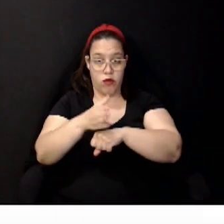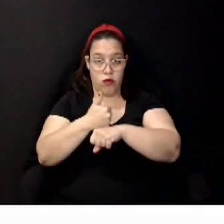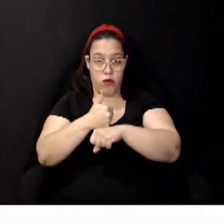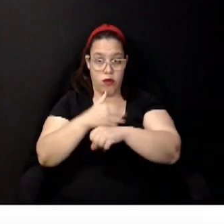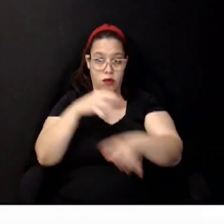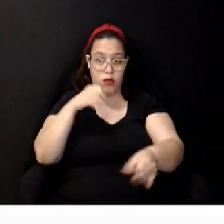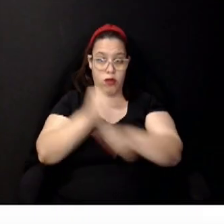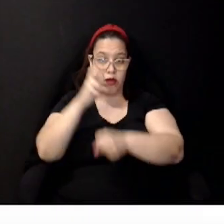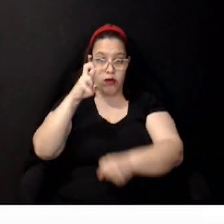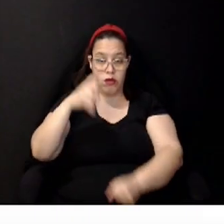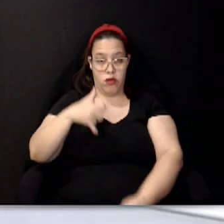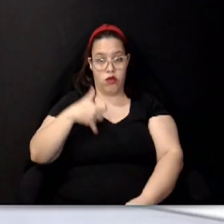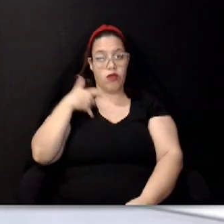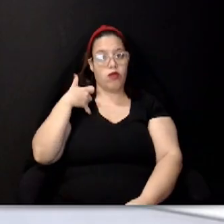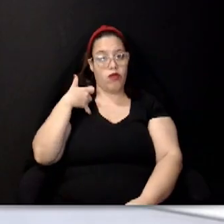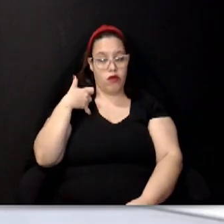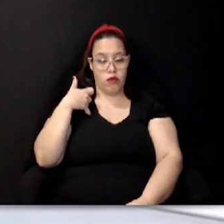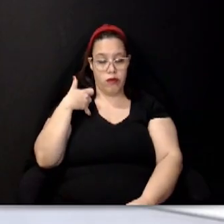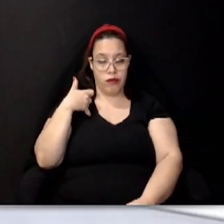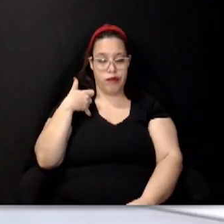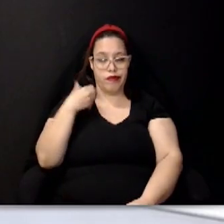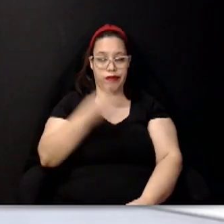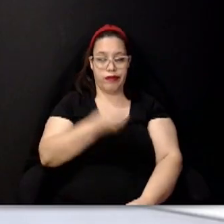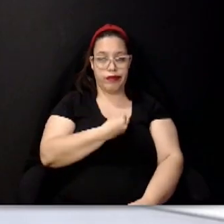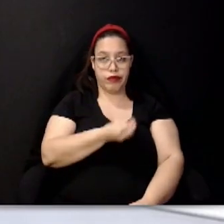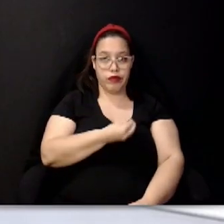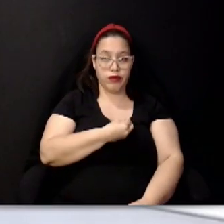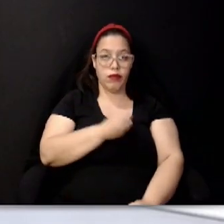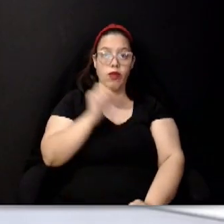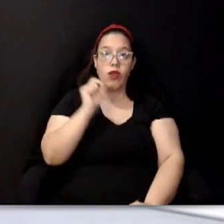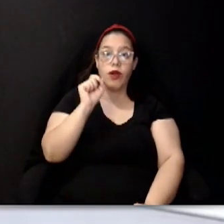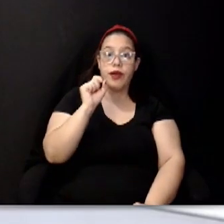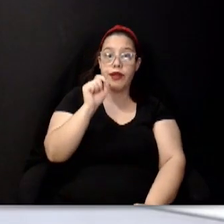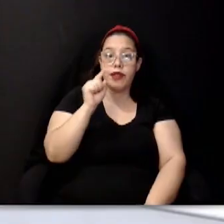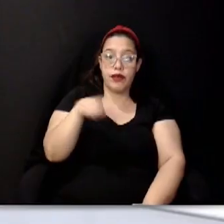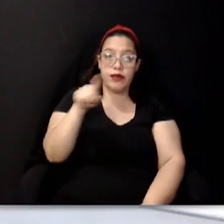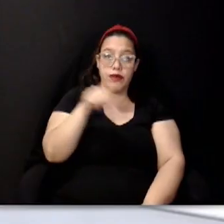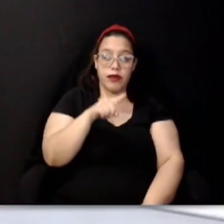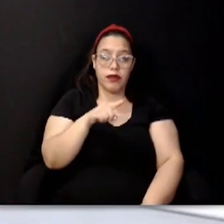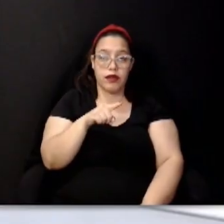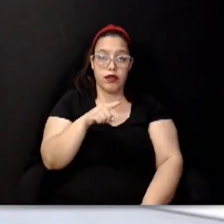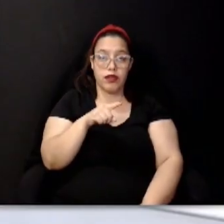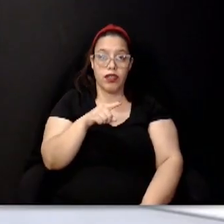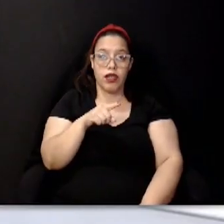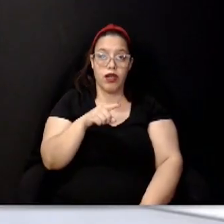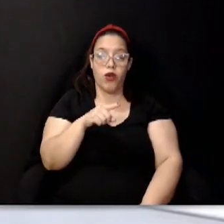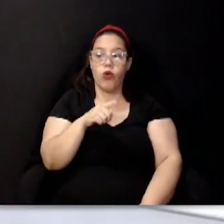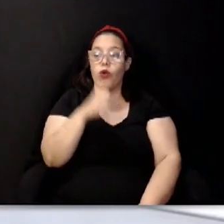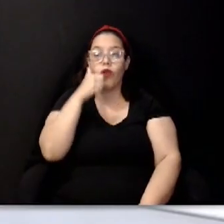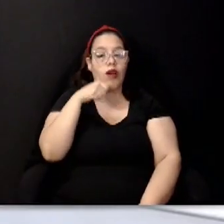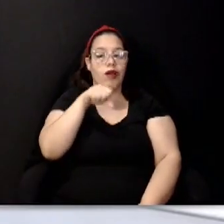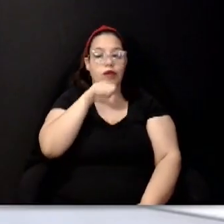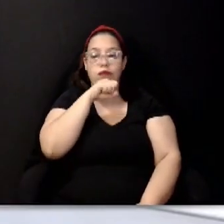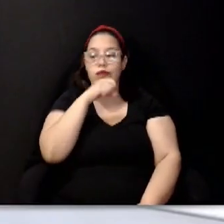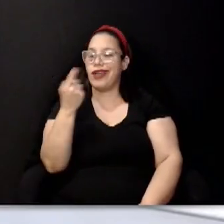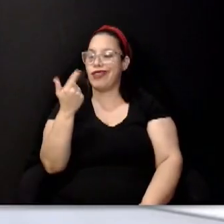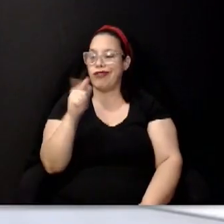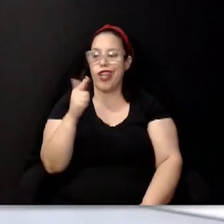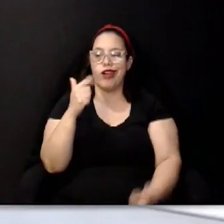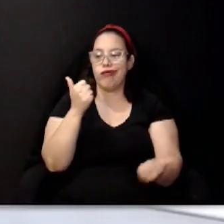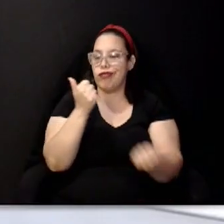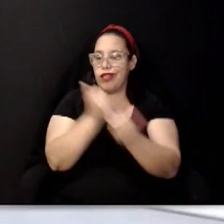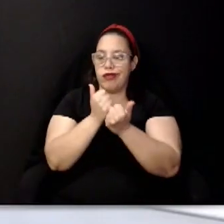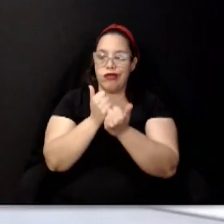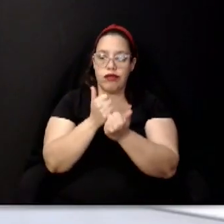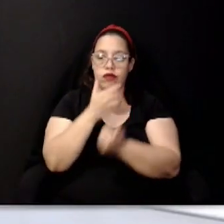completarem 5 anos de vida. Quem está ali, ainda mais quando as mães não têm suporte, né? Como disse, a maioria dos homens,